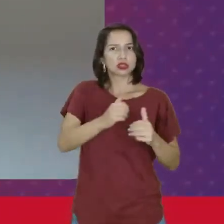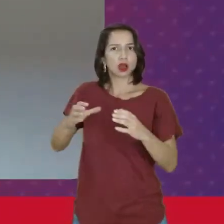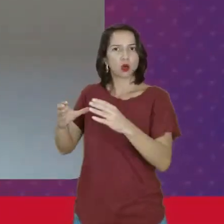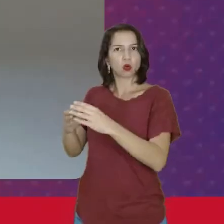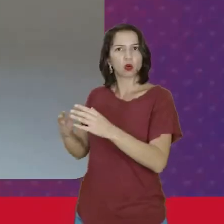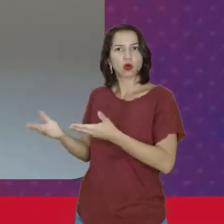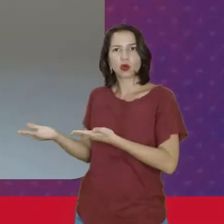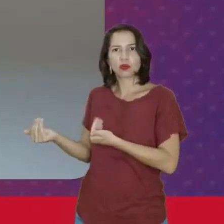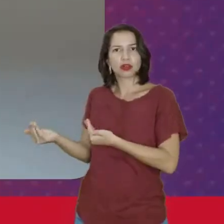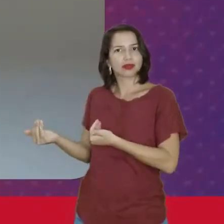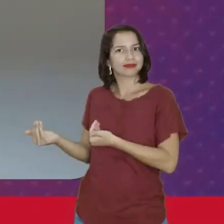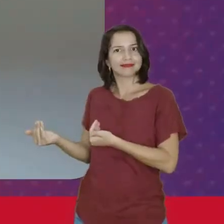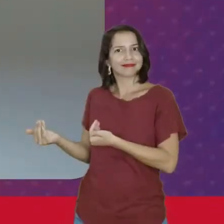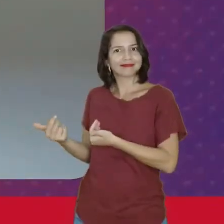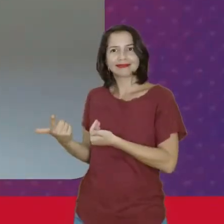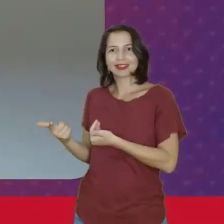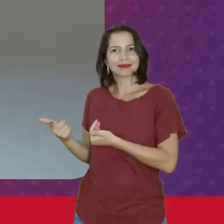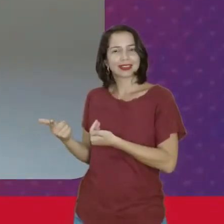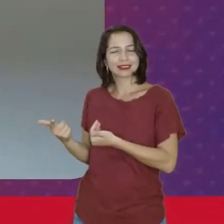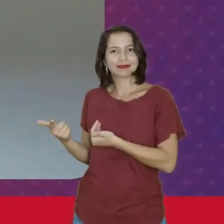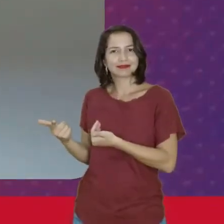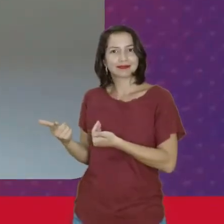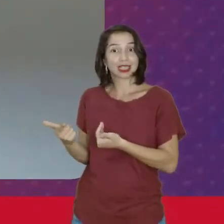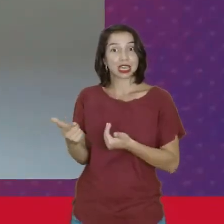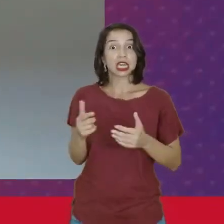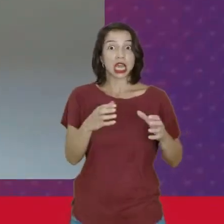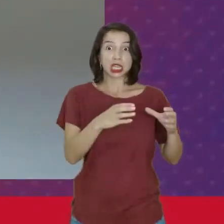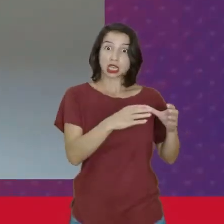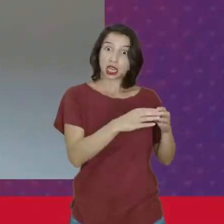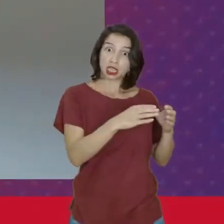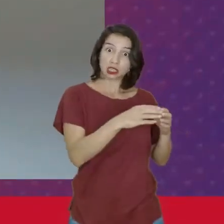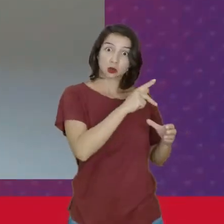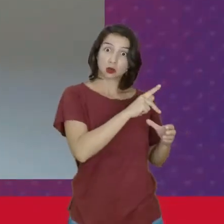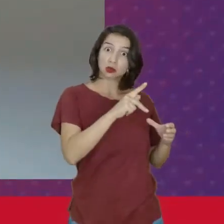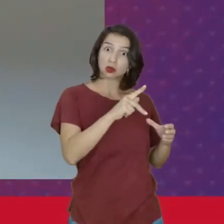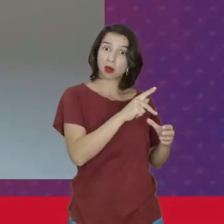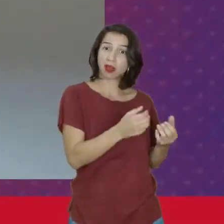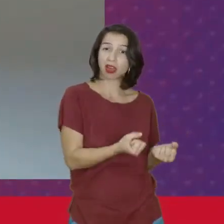E aí ele fica sobrecarregado. Por quê?